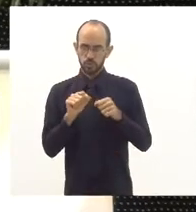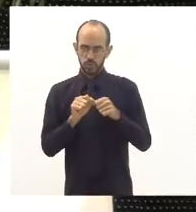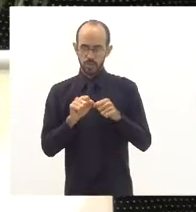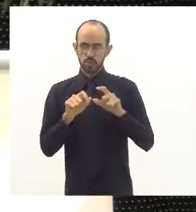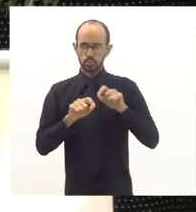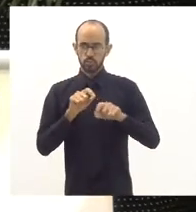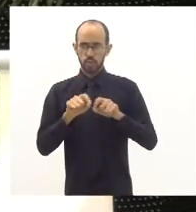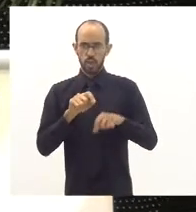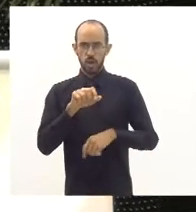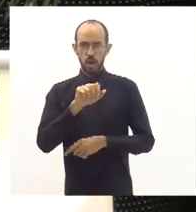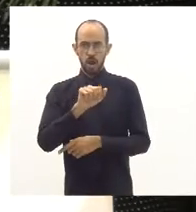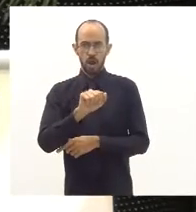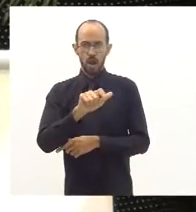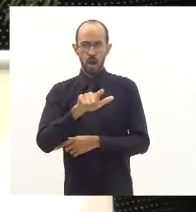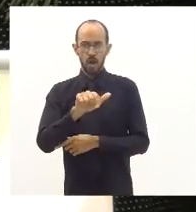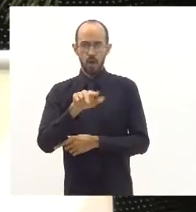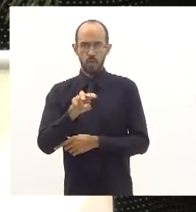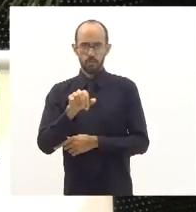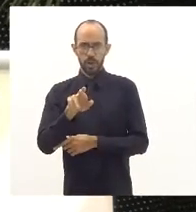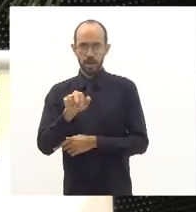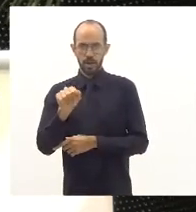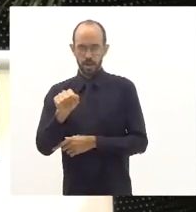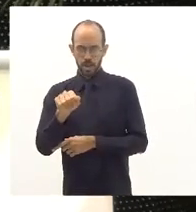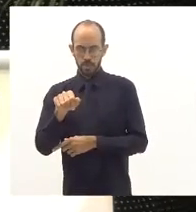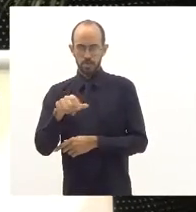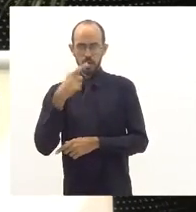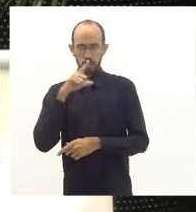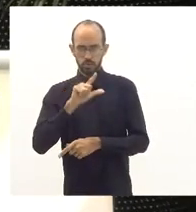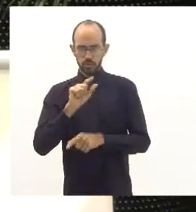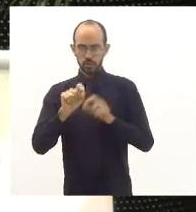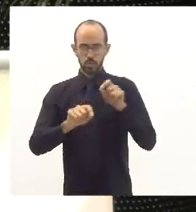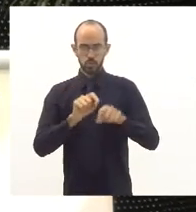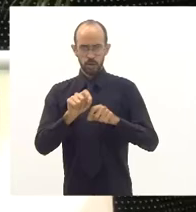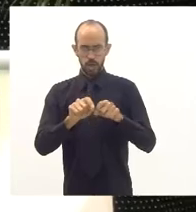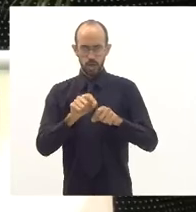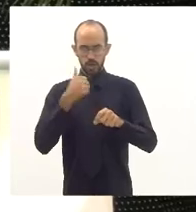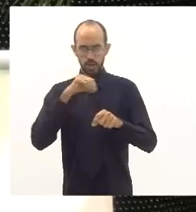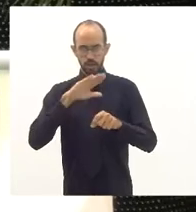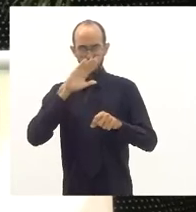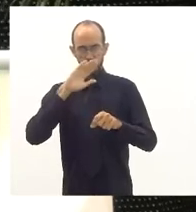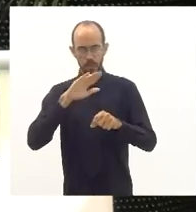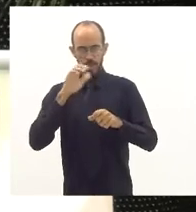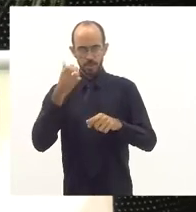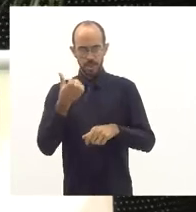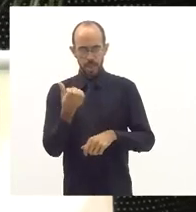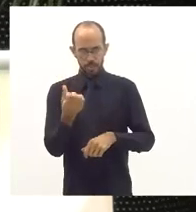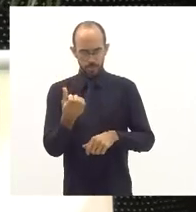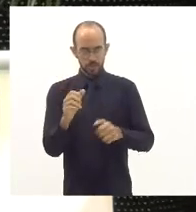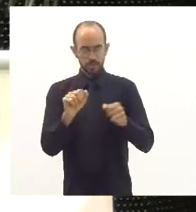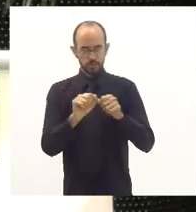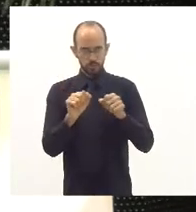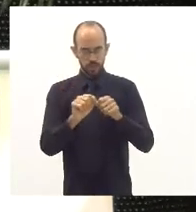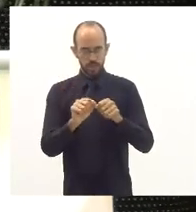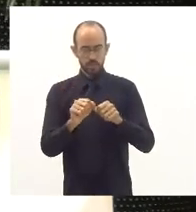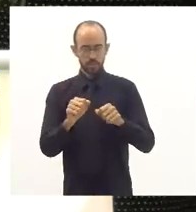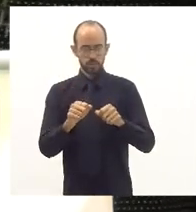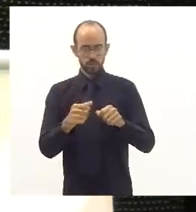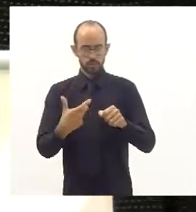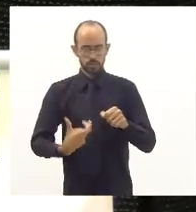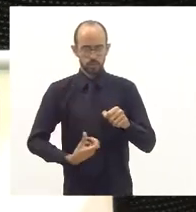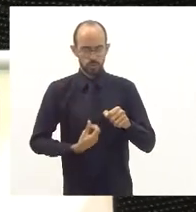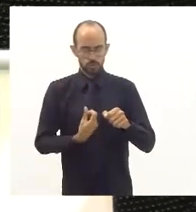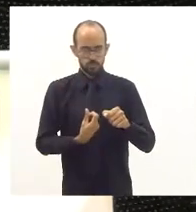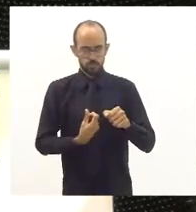alvará judicial para assegurar que as mães lésbicas que façam inseminação caseira consigam, assim que seu